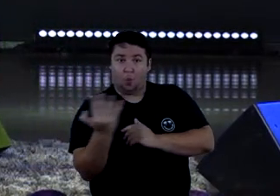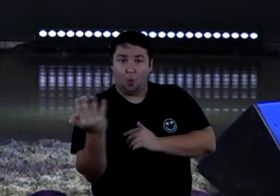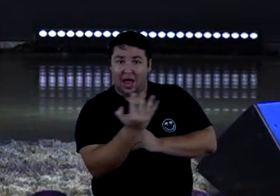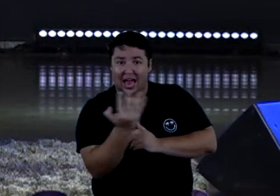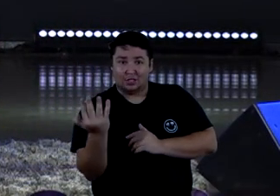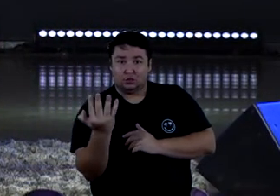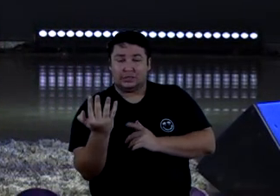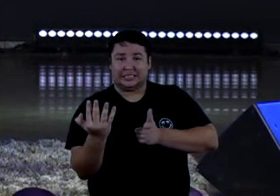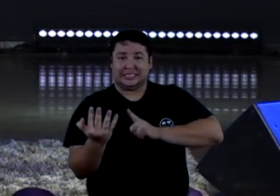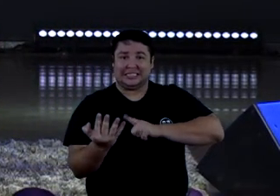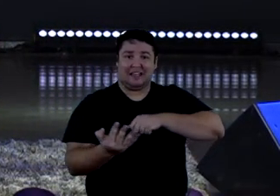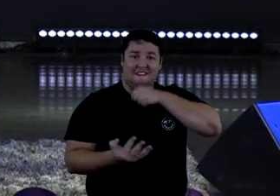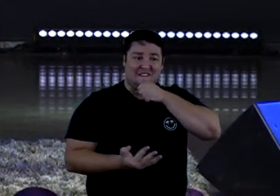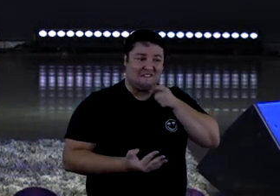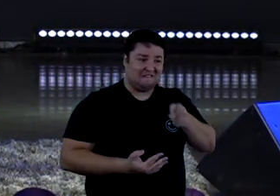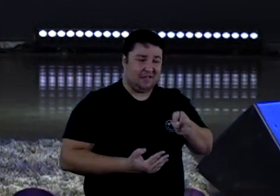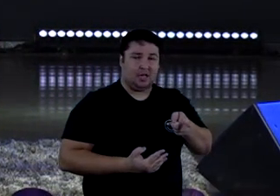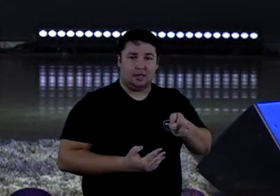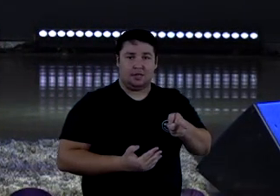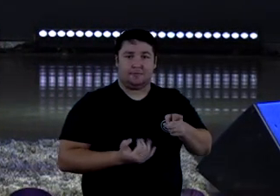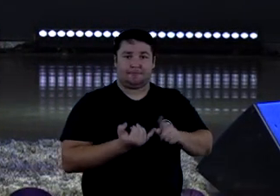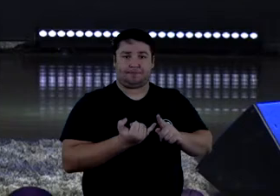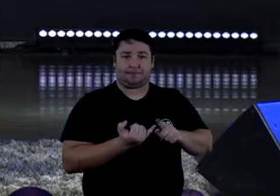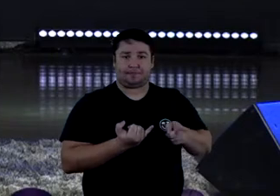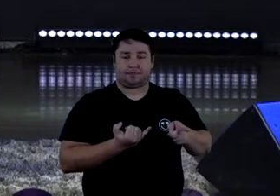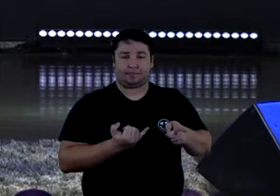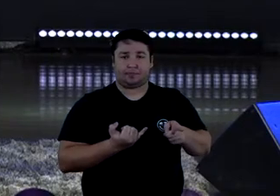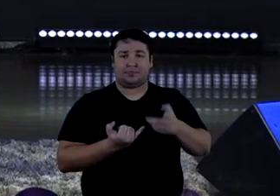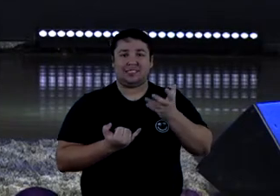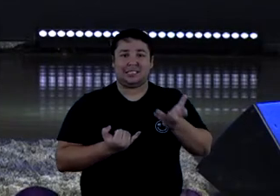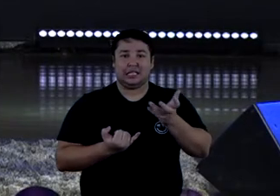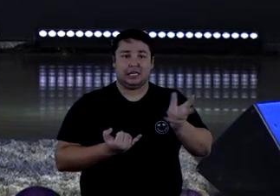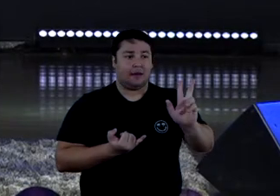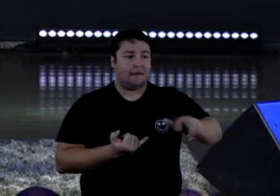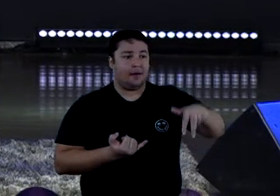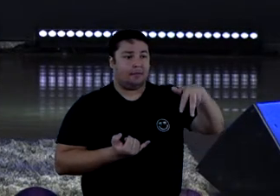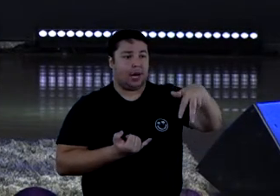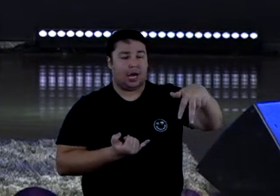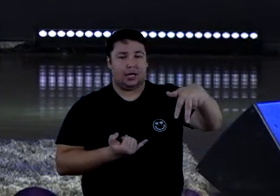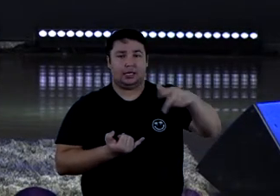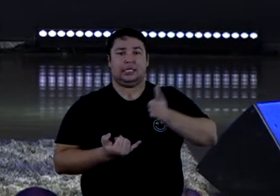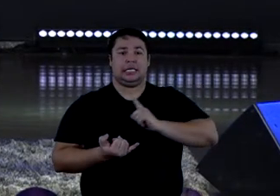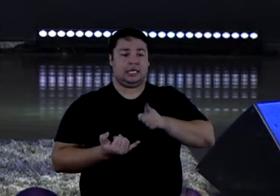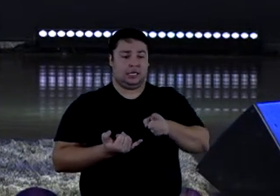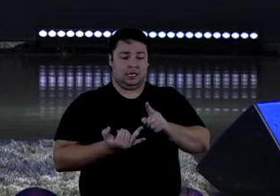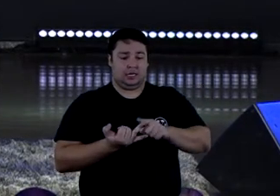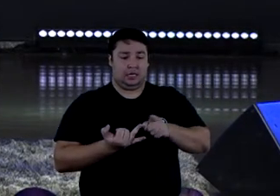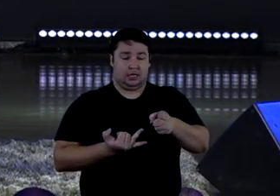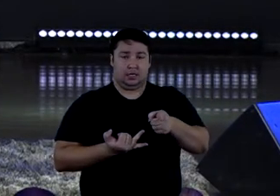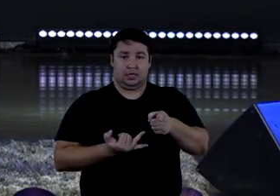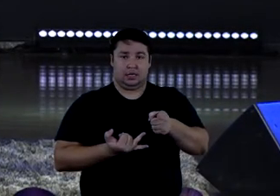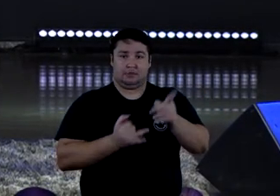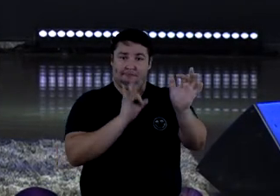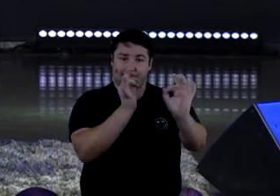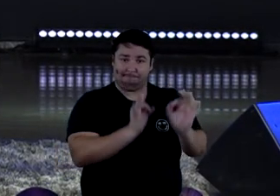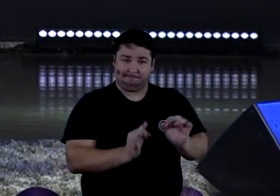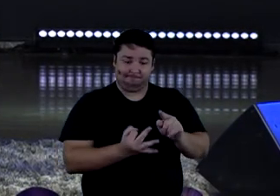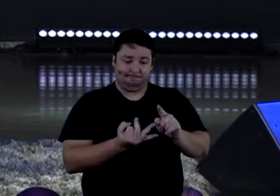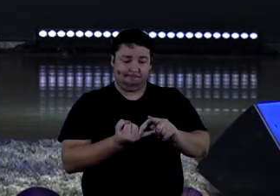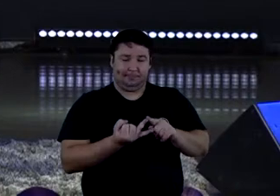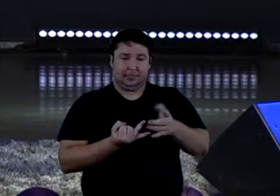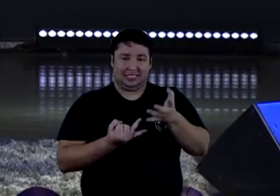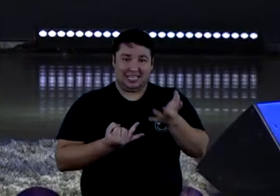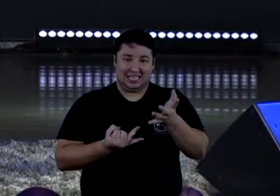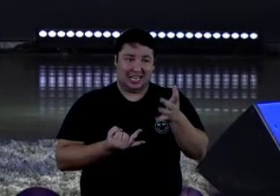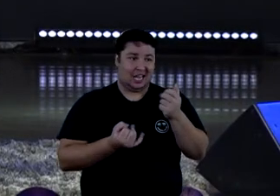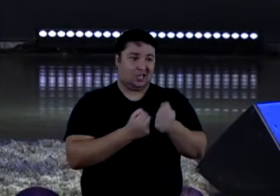Existe aquela velha natureza selvagem que quer se levantar. Existe aquela natureza acomodada que quer as